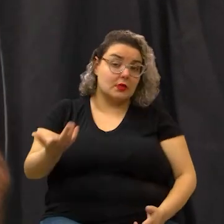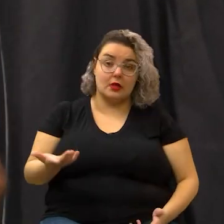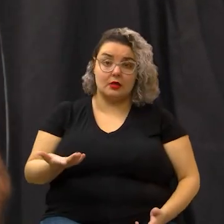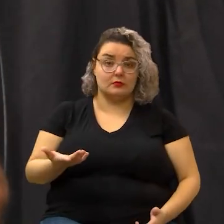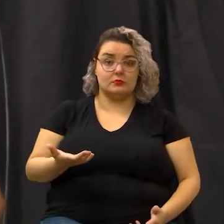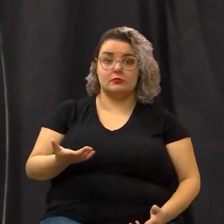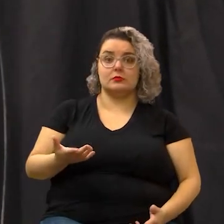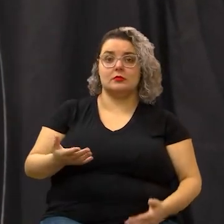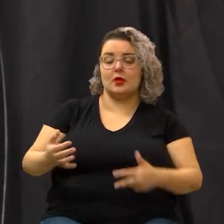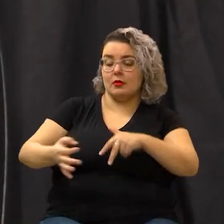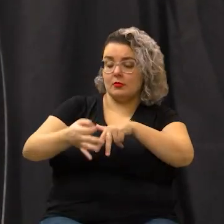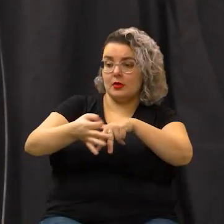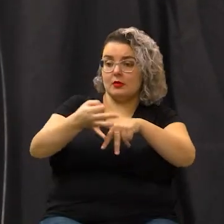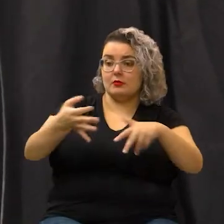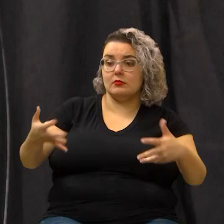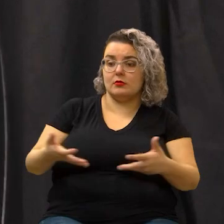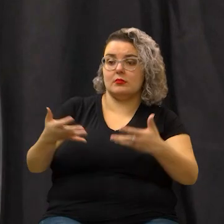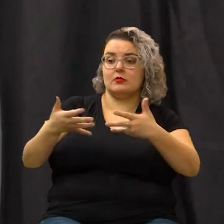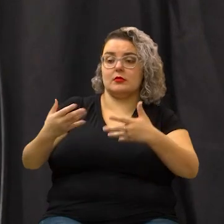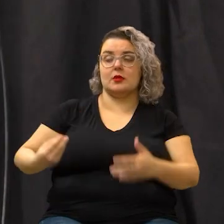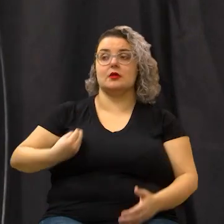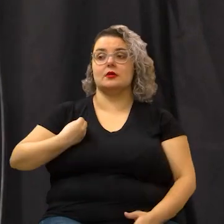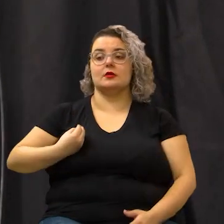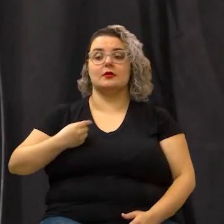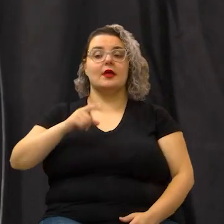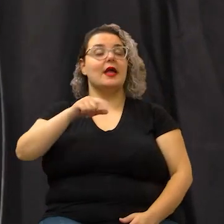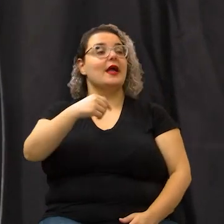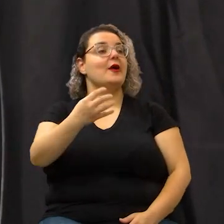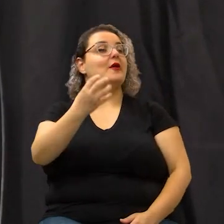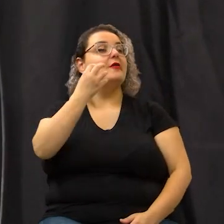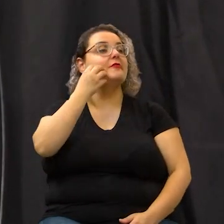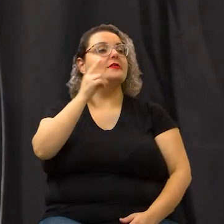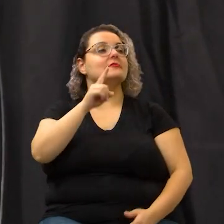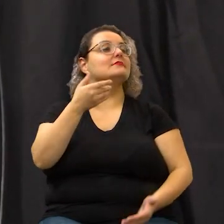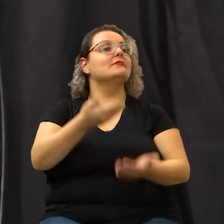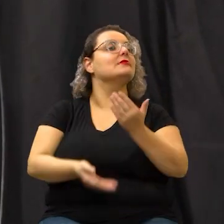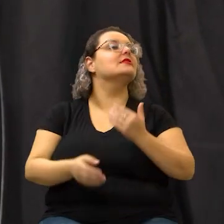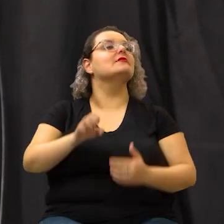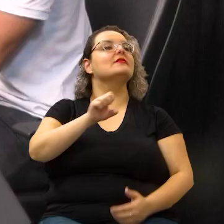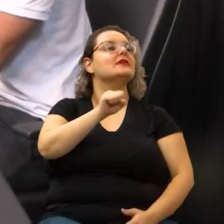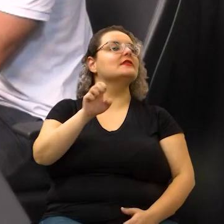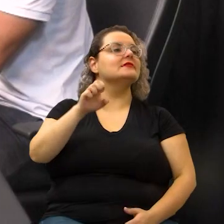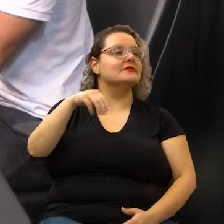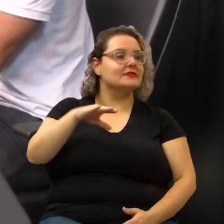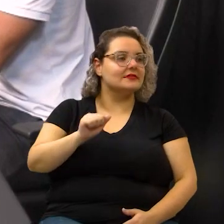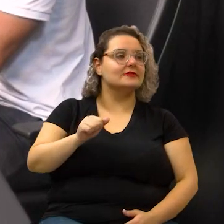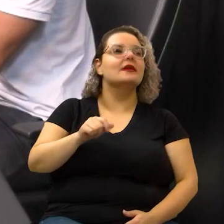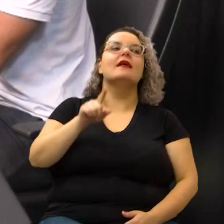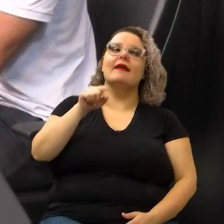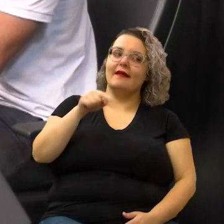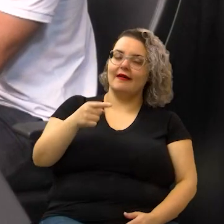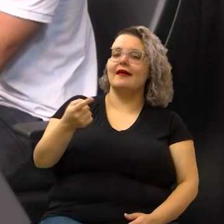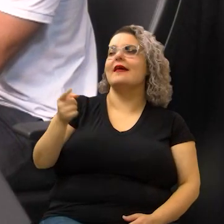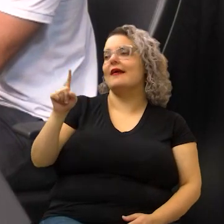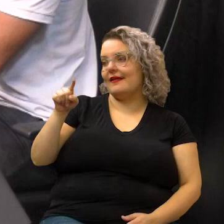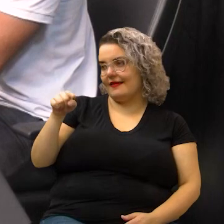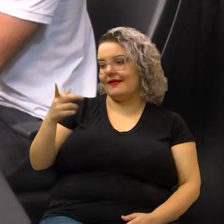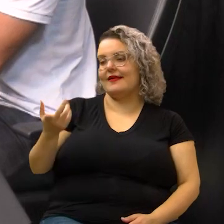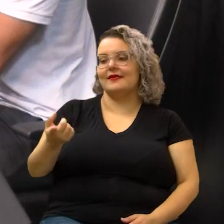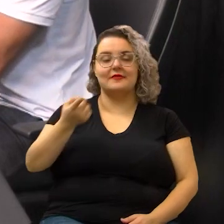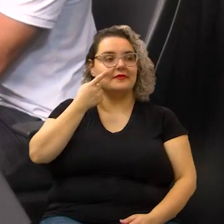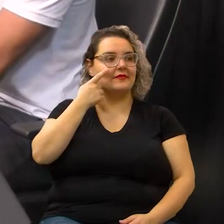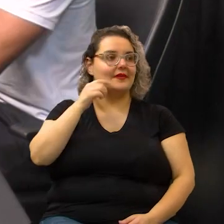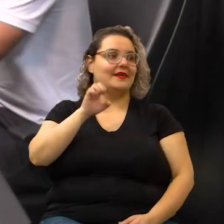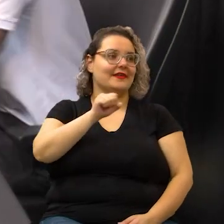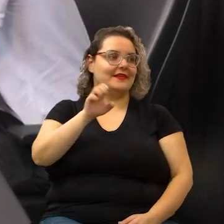gente estiver. Então, esses depoimentos me ajudam na vida, né? Aquele Igor que não perdeu a essência. Vamos ver um pouquinho mais